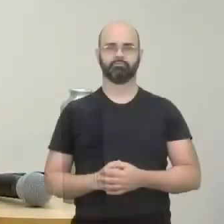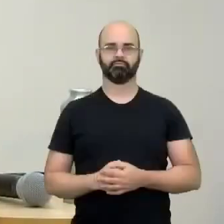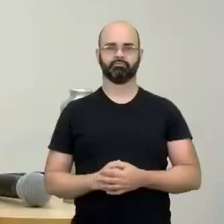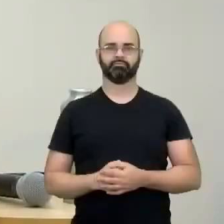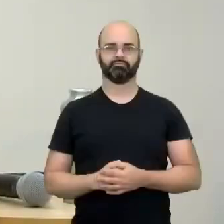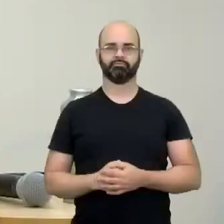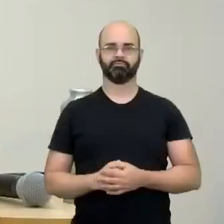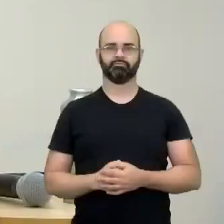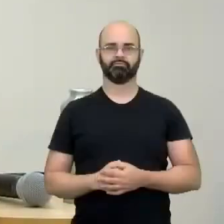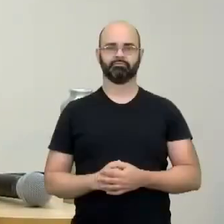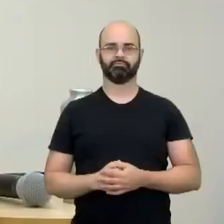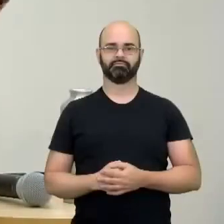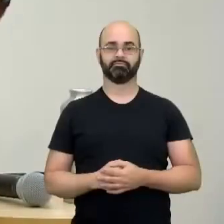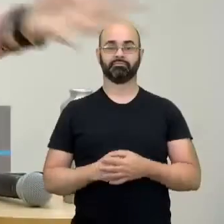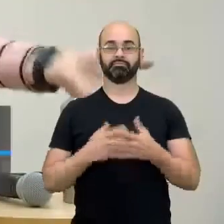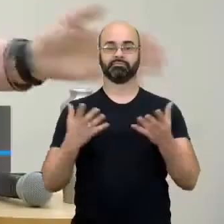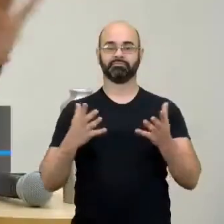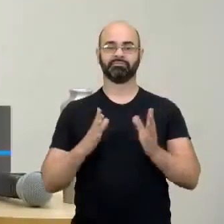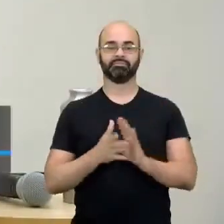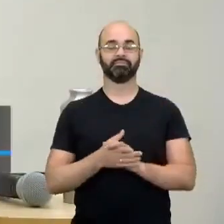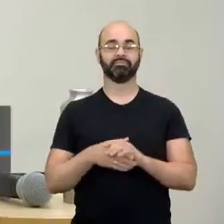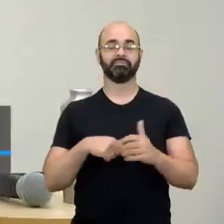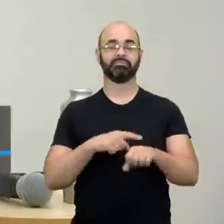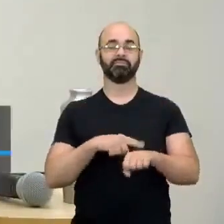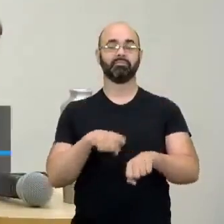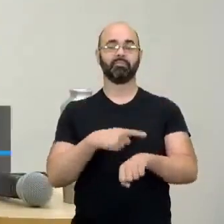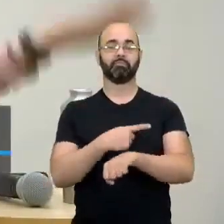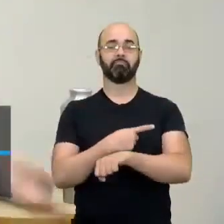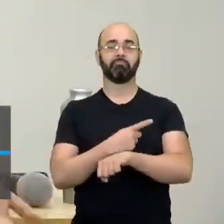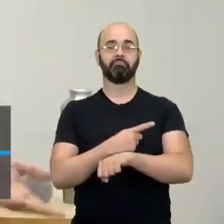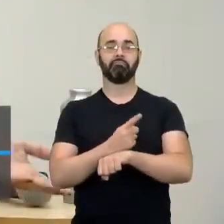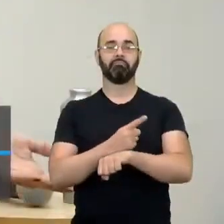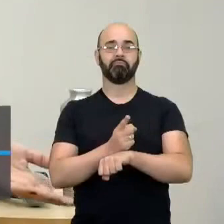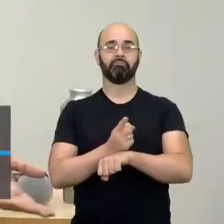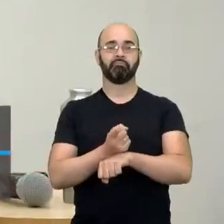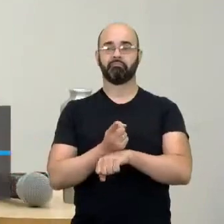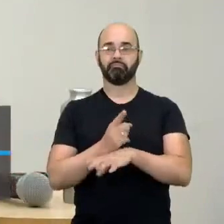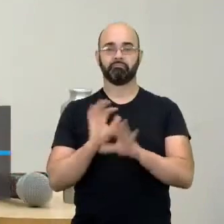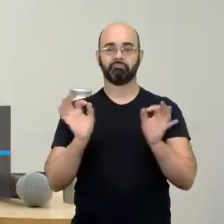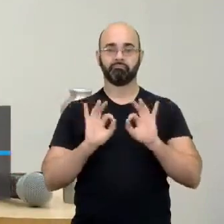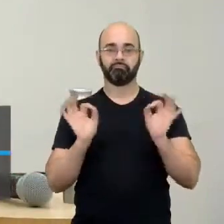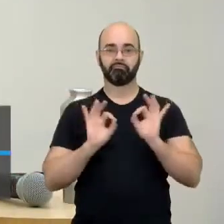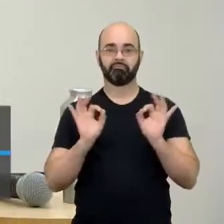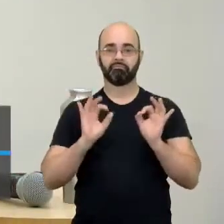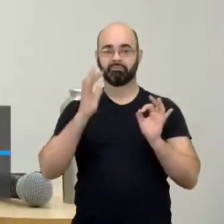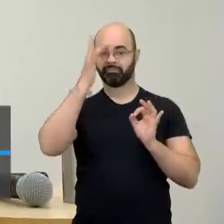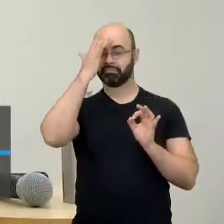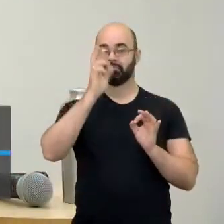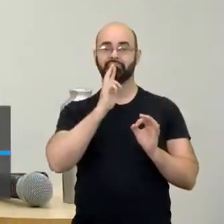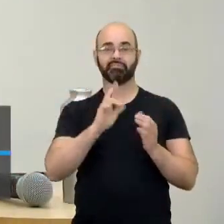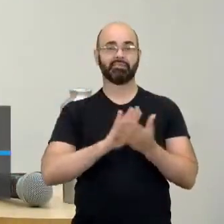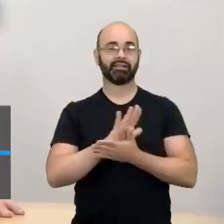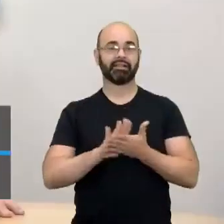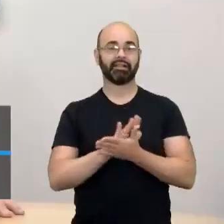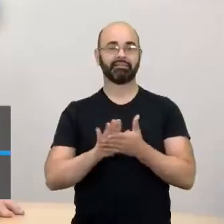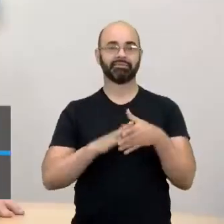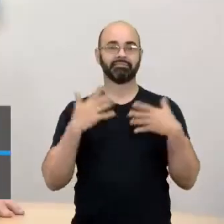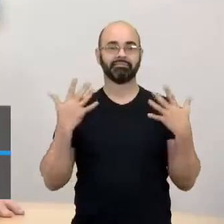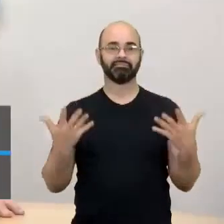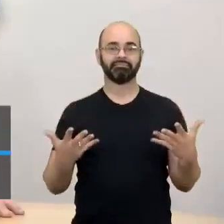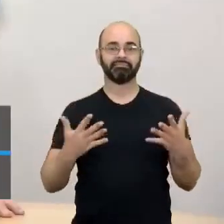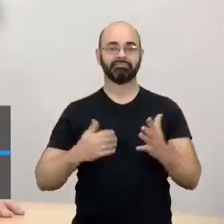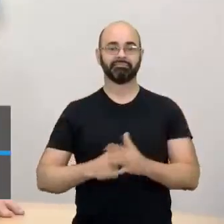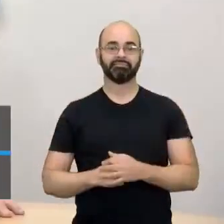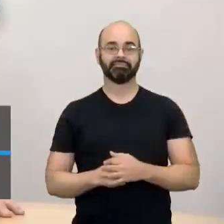Meu amigo, o pessoal ficou esperando aparecer o reloginho e ninguém respondeu. E o reloginho não apareceu. E você vai ter que dizer pra gente qual é a resposta. Então, mas aqui,